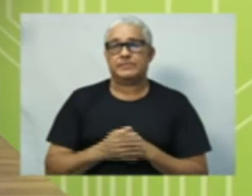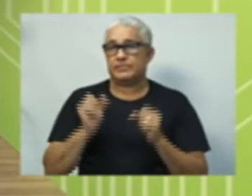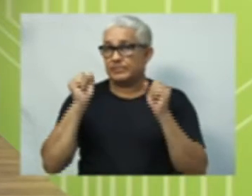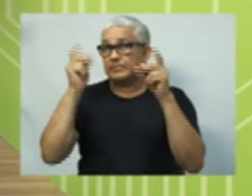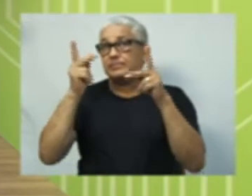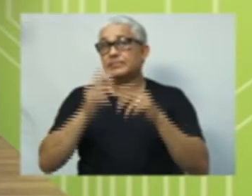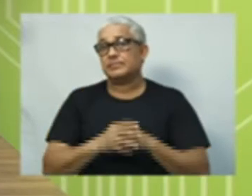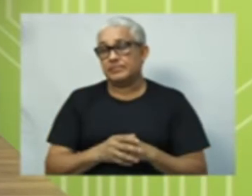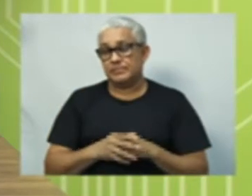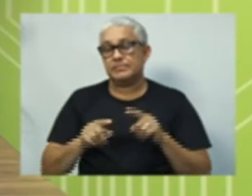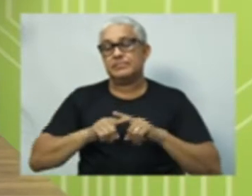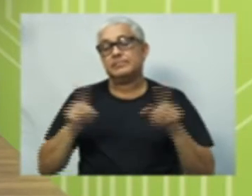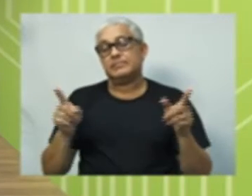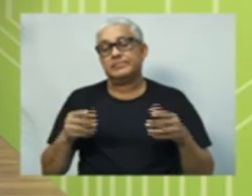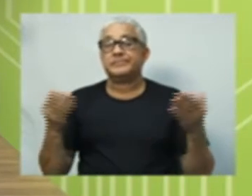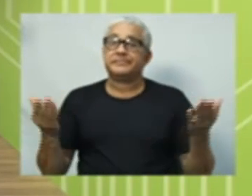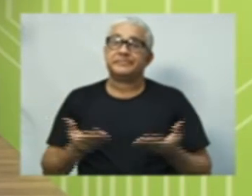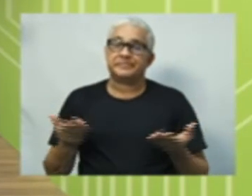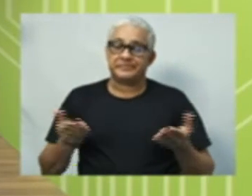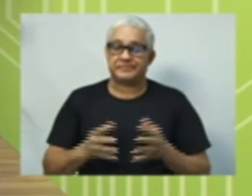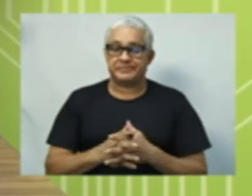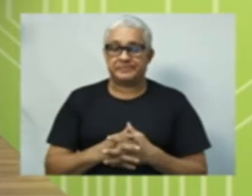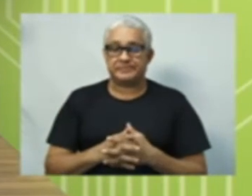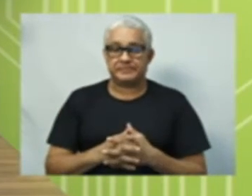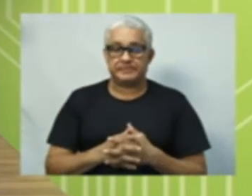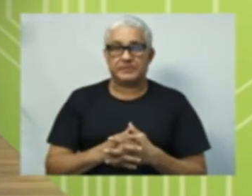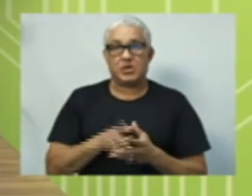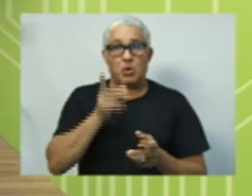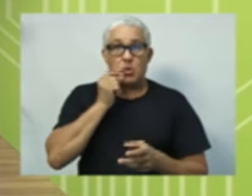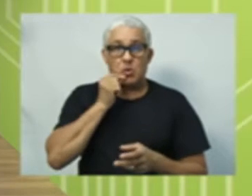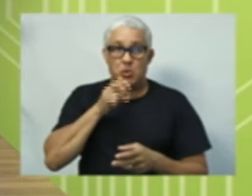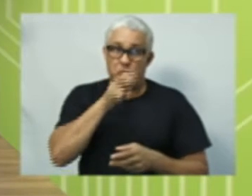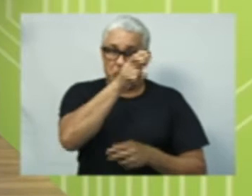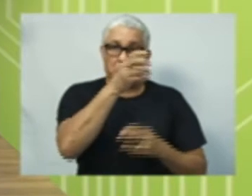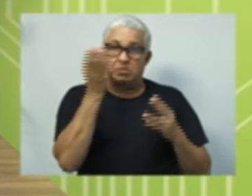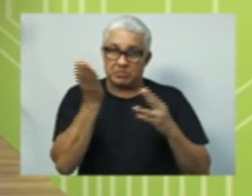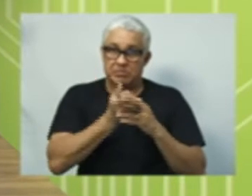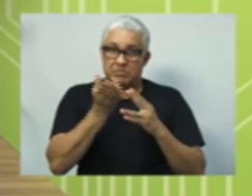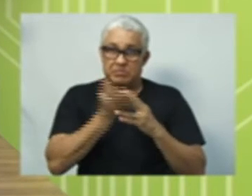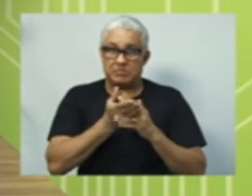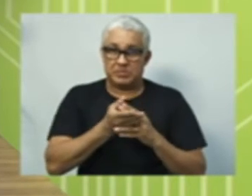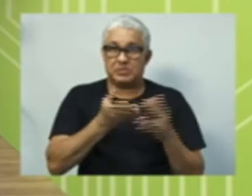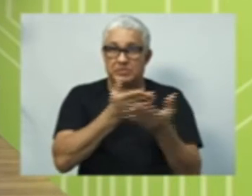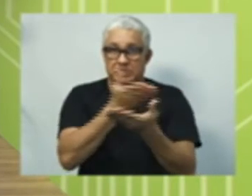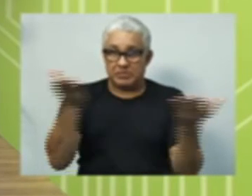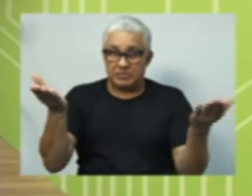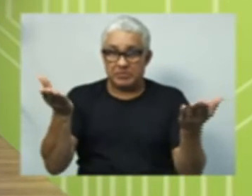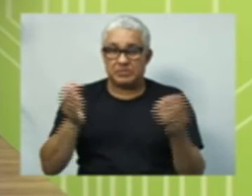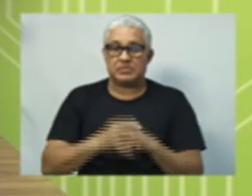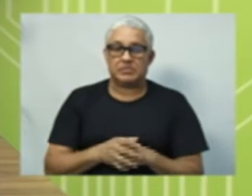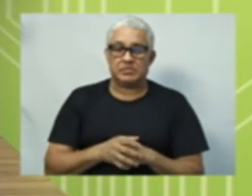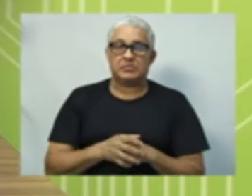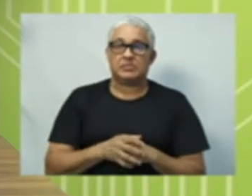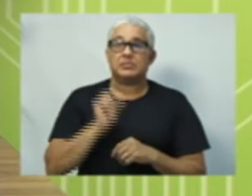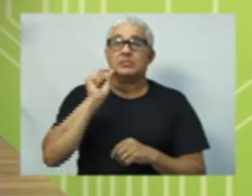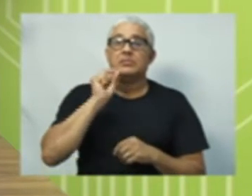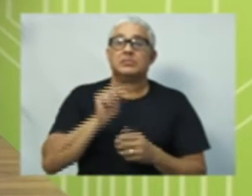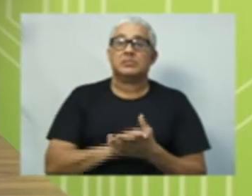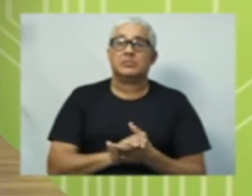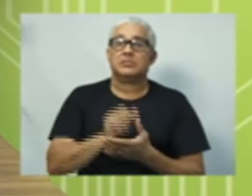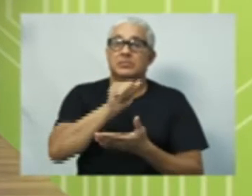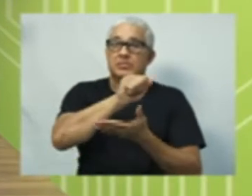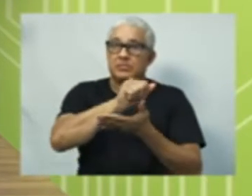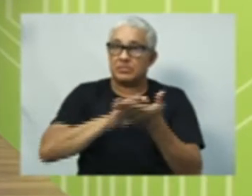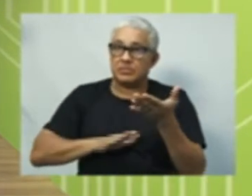ok? Mas, por agora, vou beber uma água, dar uma descansada, que agora é a vez de vocês. Vamos fazer o quê?